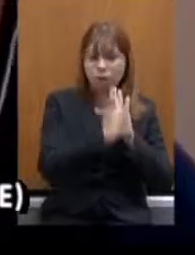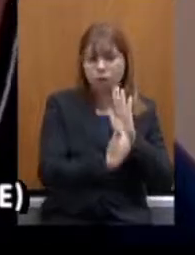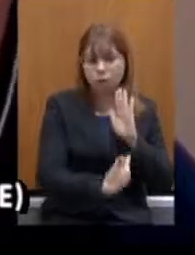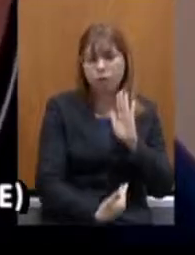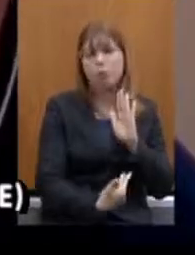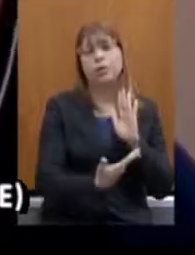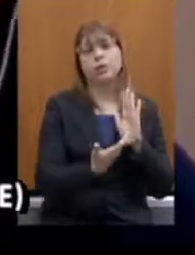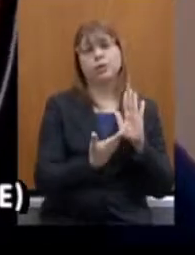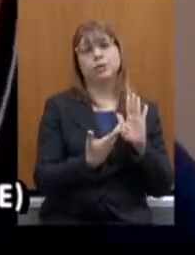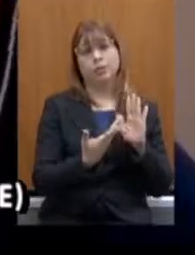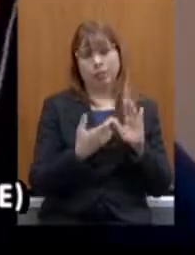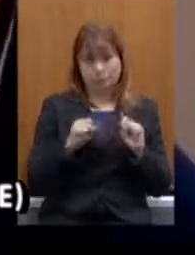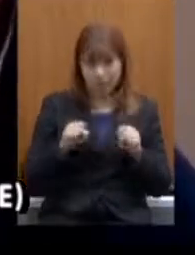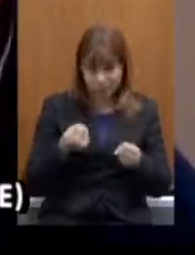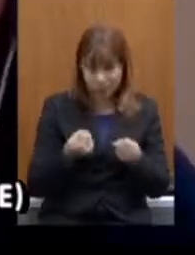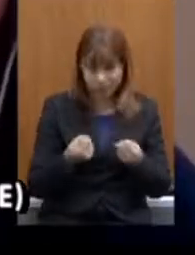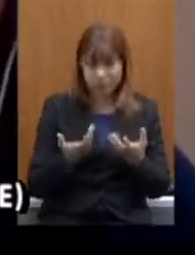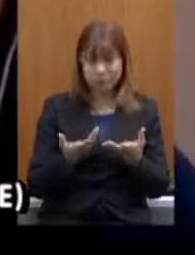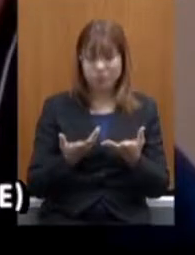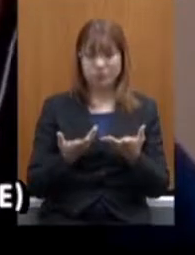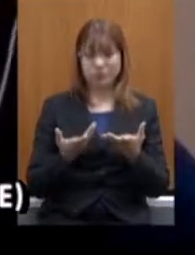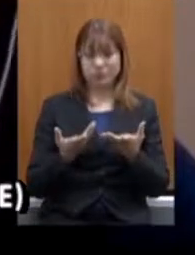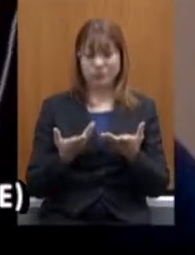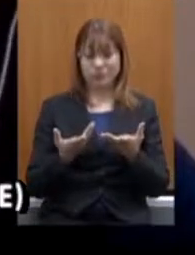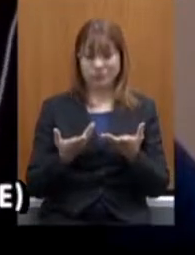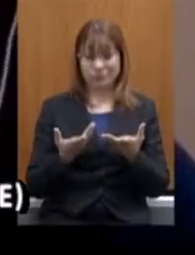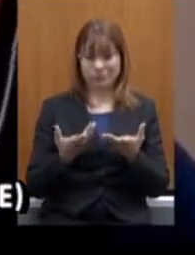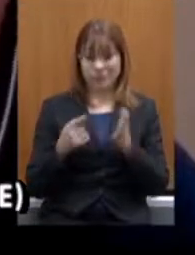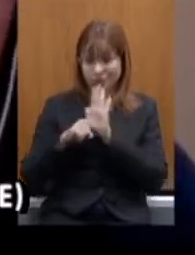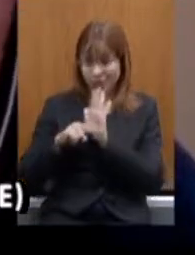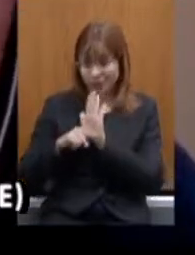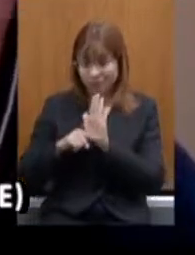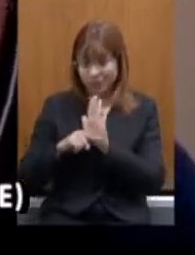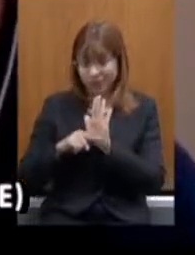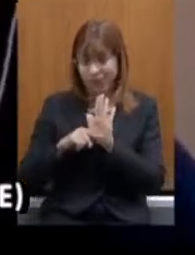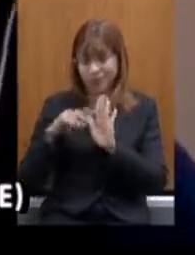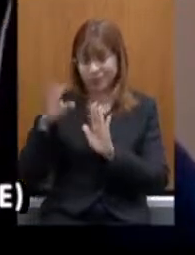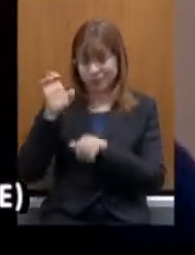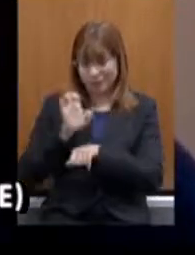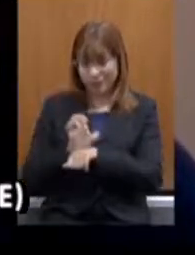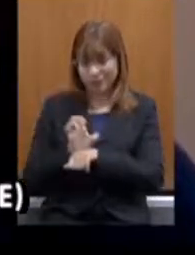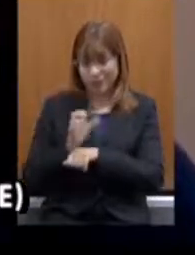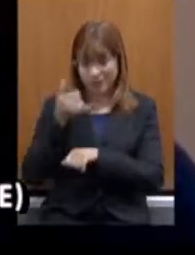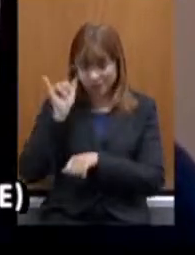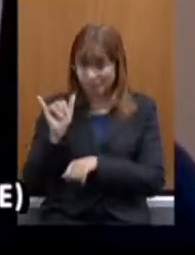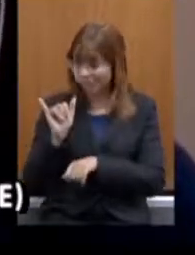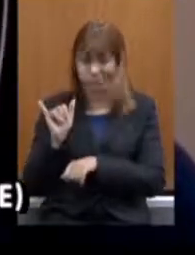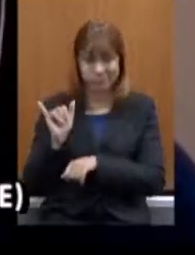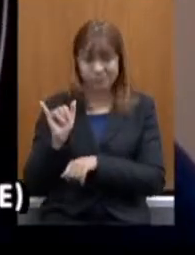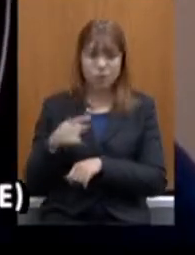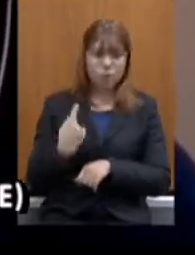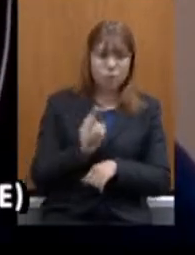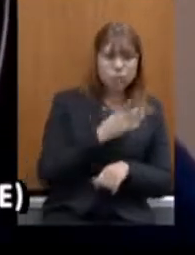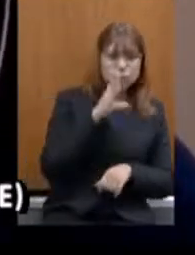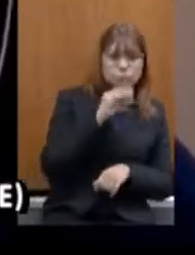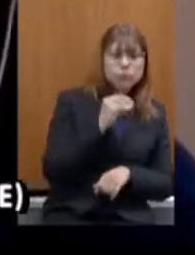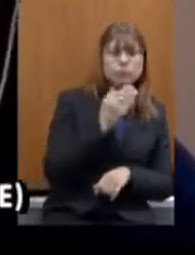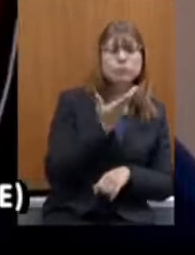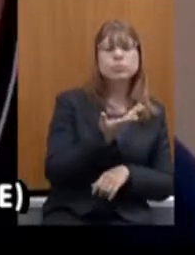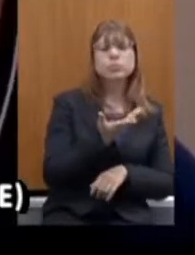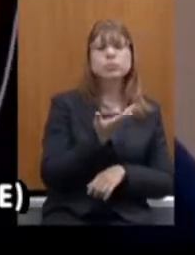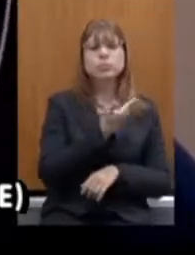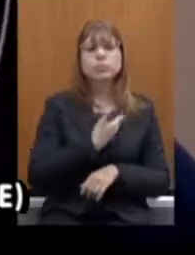garantir a estabilidade do desce do palco o que o servidor público gente ele não é responsável deste o estado